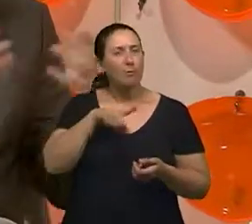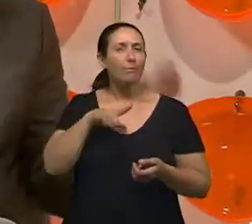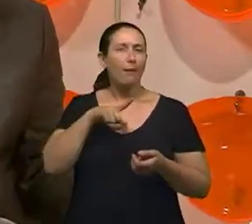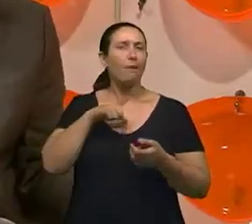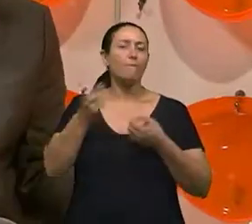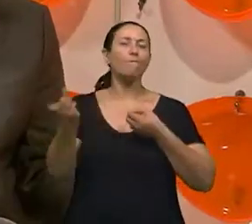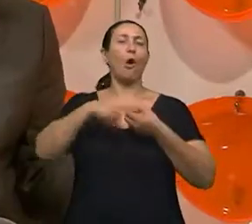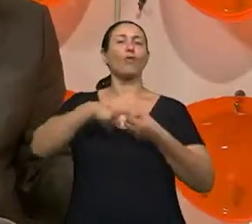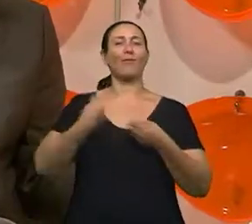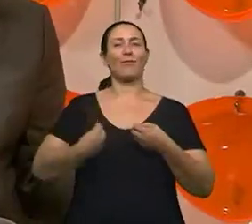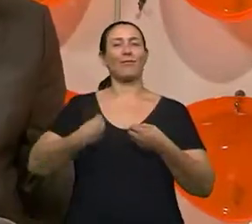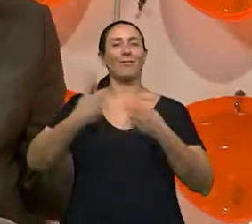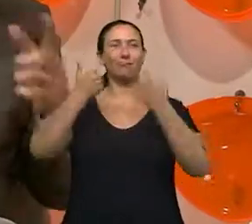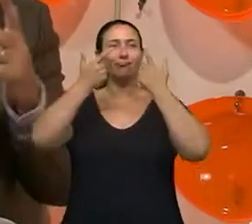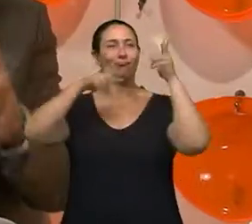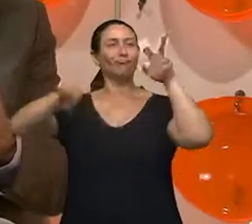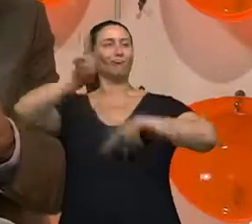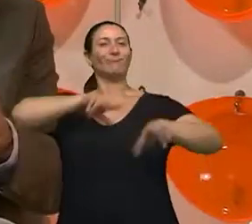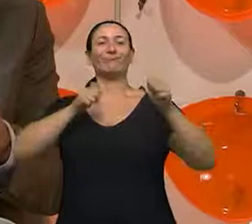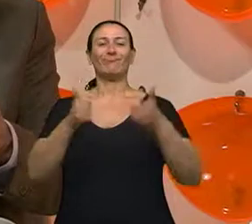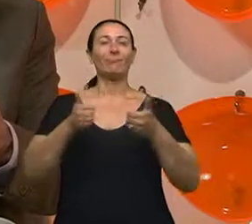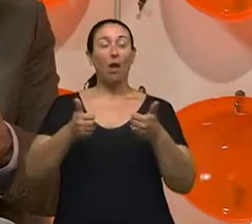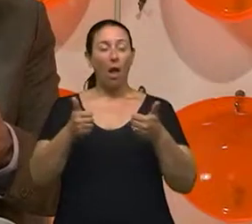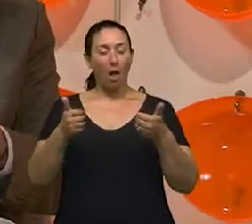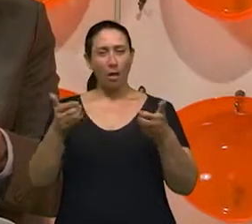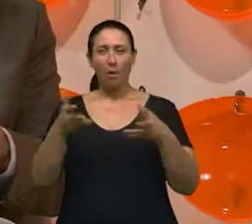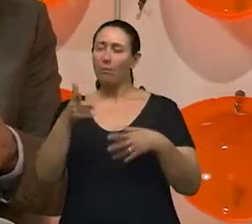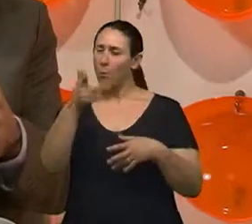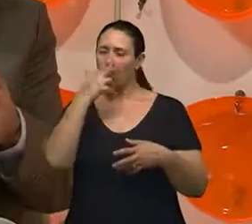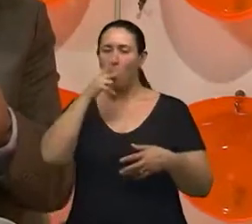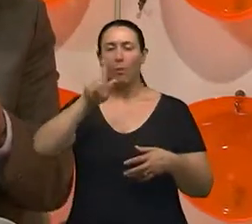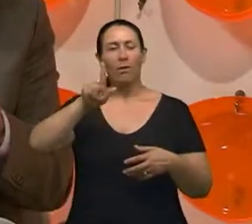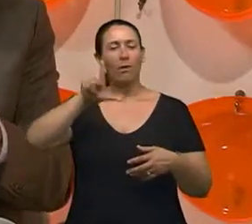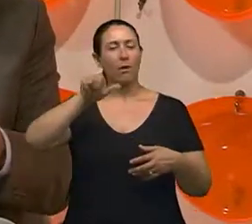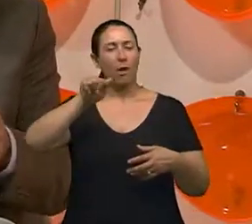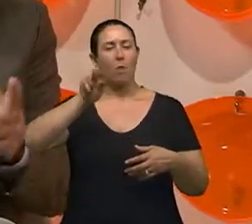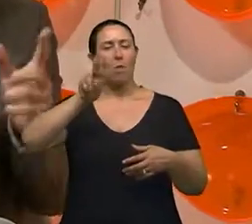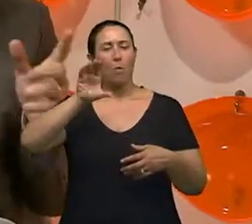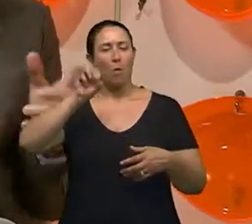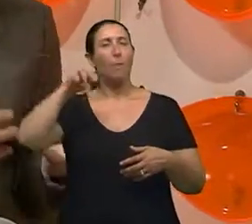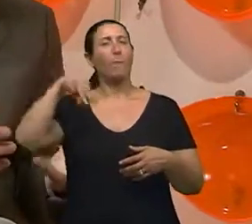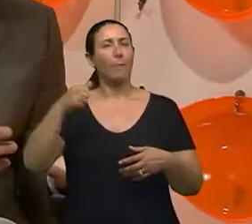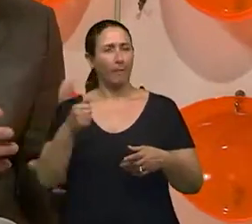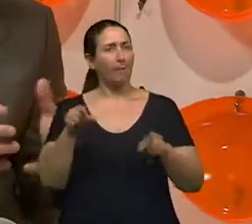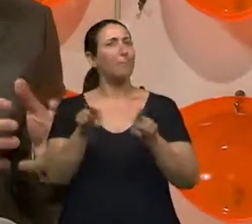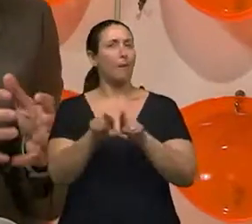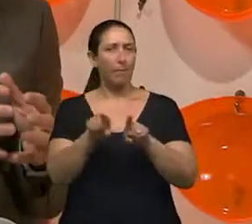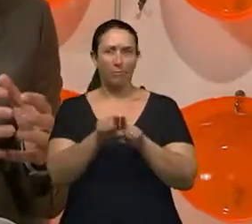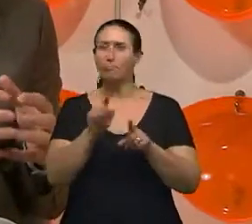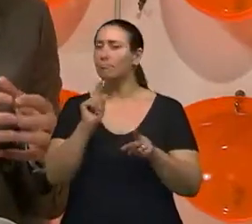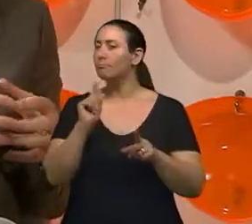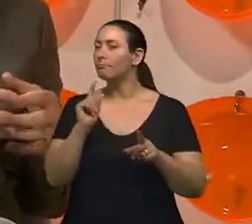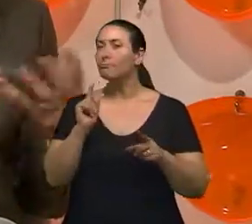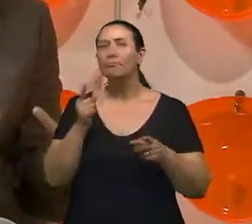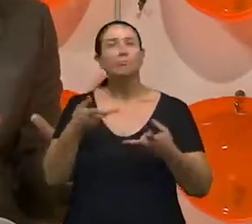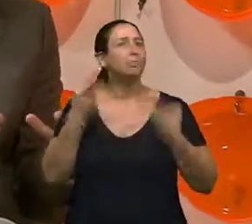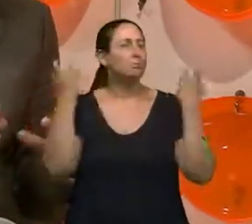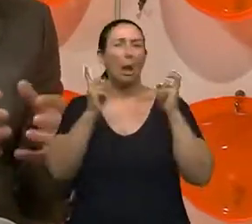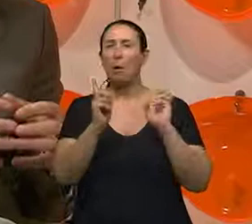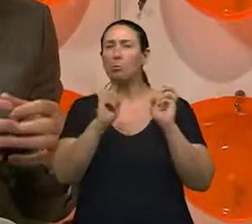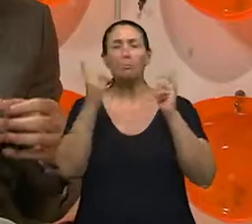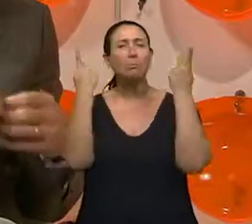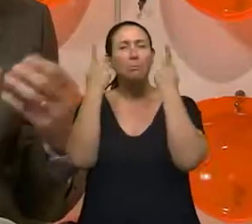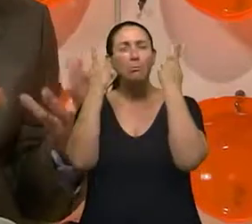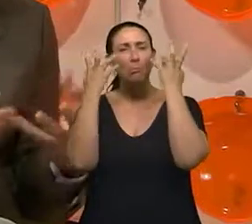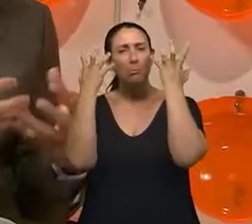volta para uma qualidade de visão adequada. O glaucoma, que foi falado antes, também sim. é um outro problema que é silente, que ele não tem sintomas,